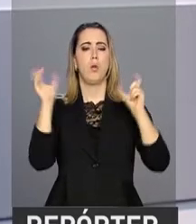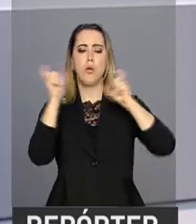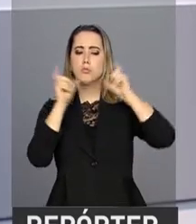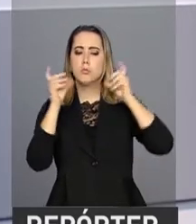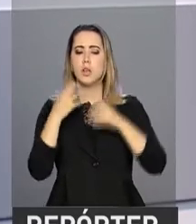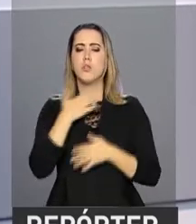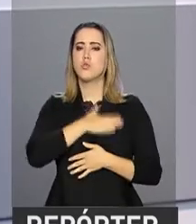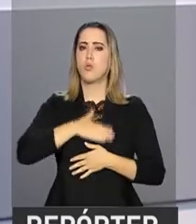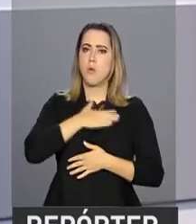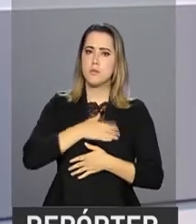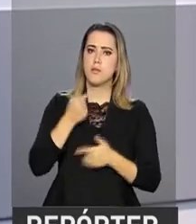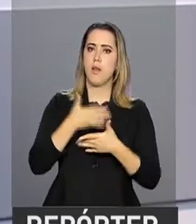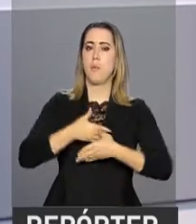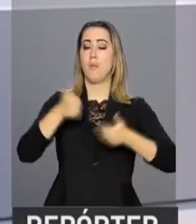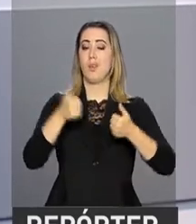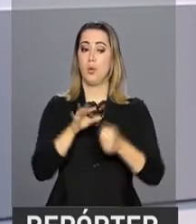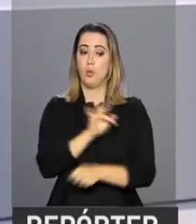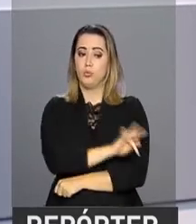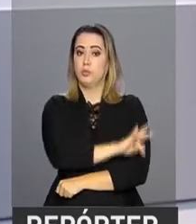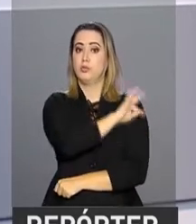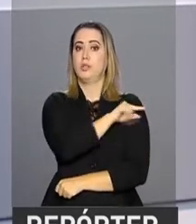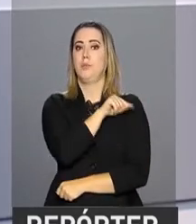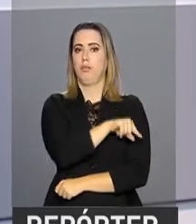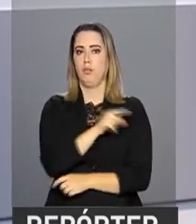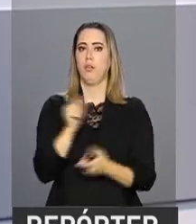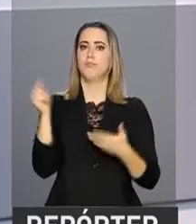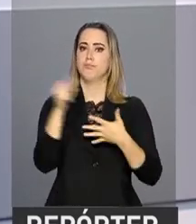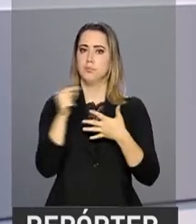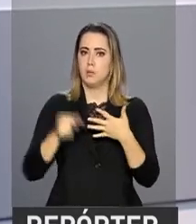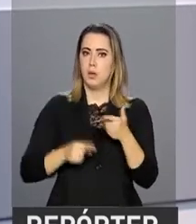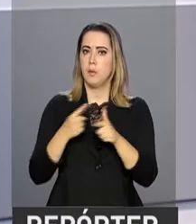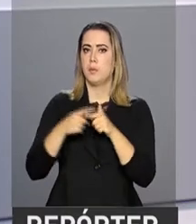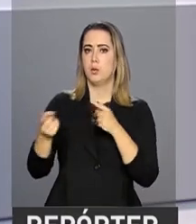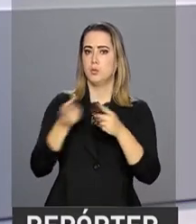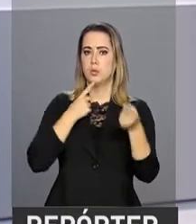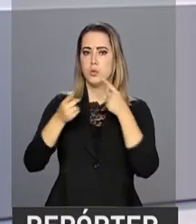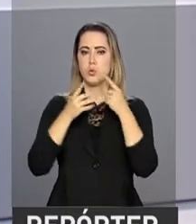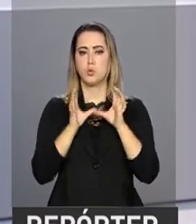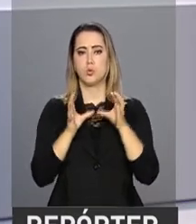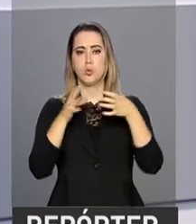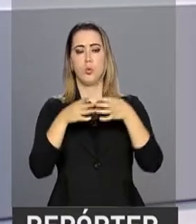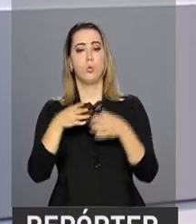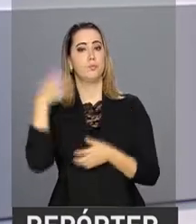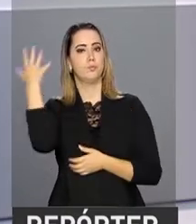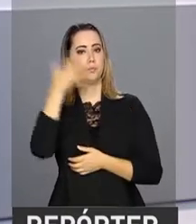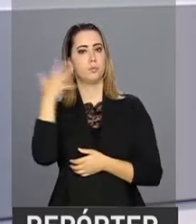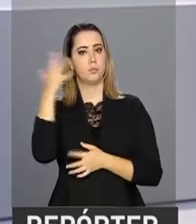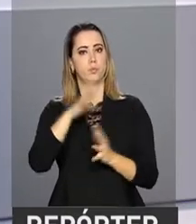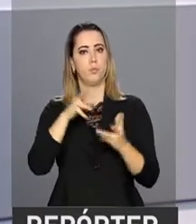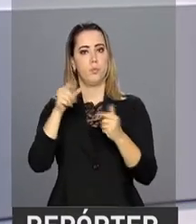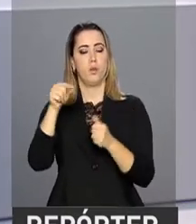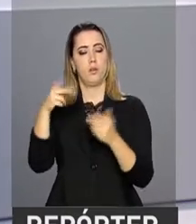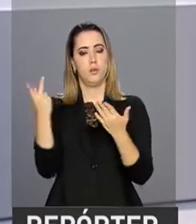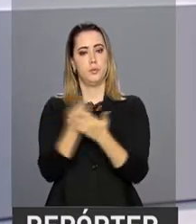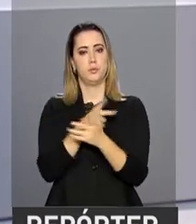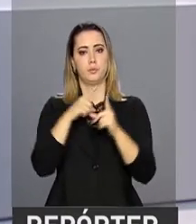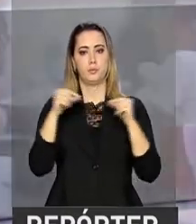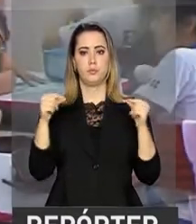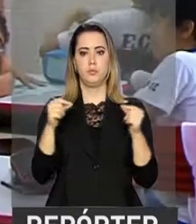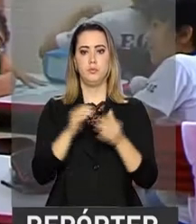para os alunos dessa fase? Essas e outras questões estão sendo discutidas em um seminário internacional que acontece em Brasília.